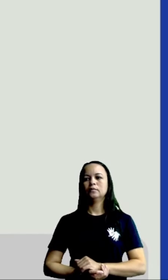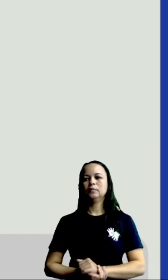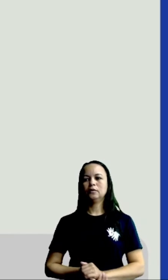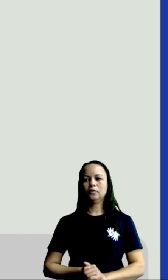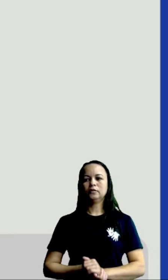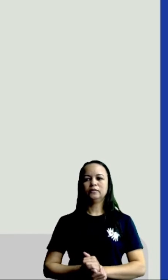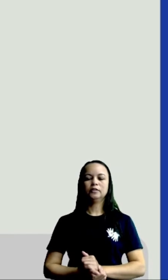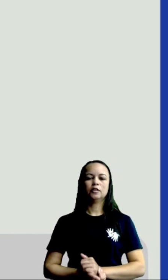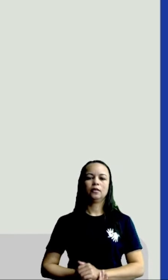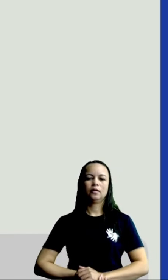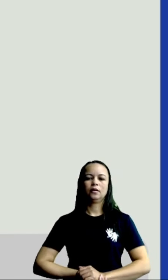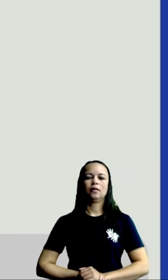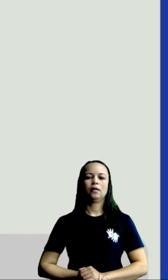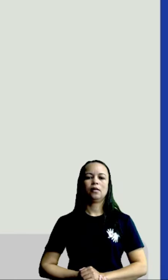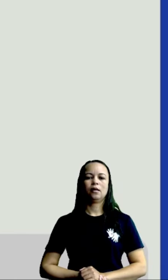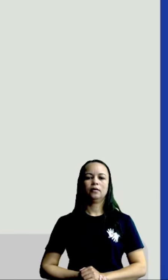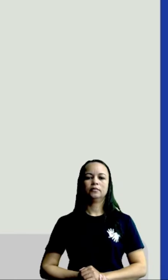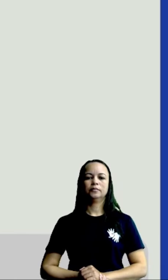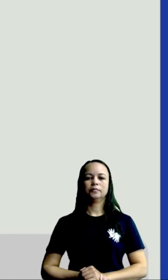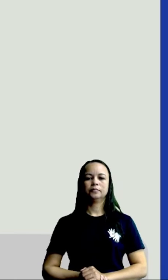E aí